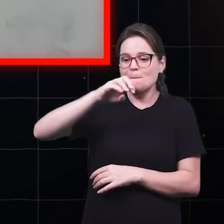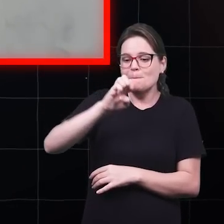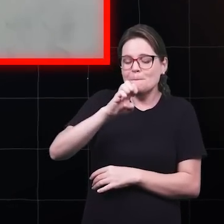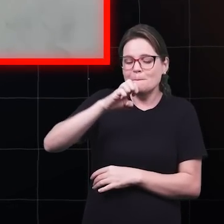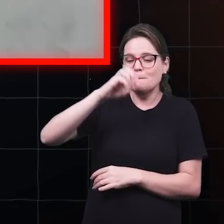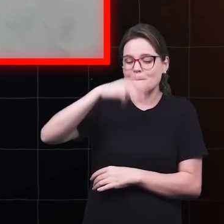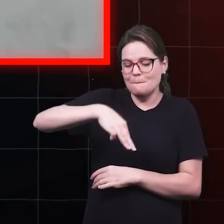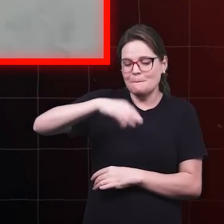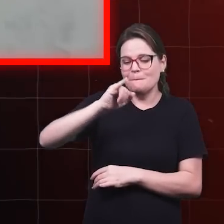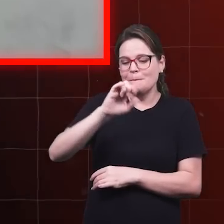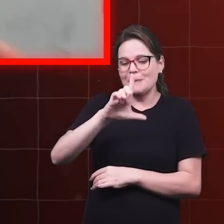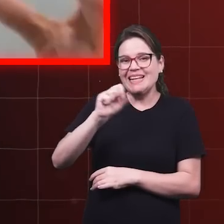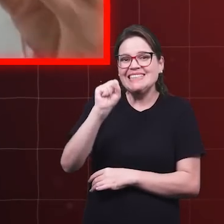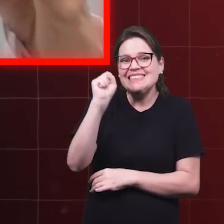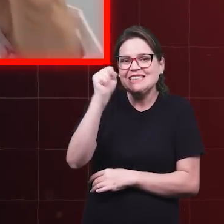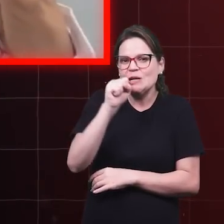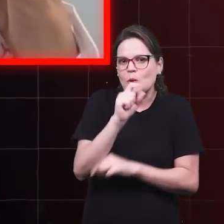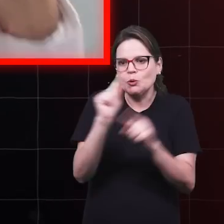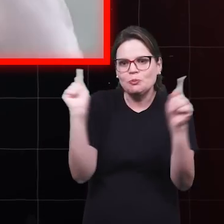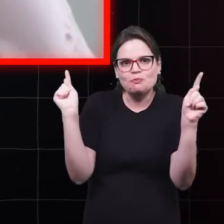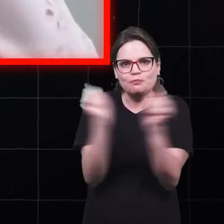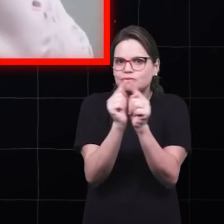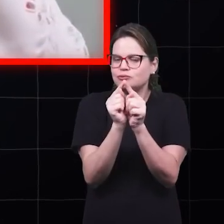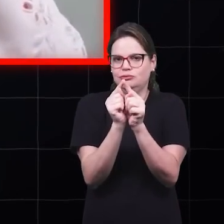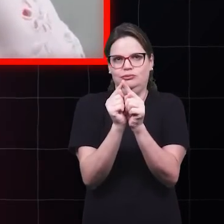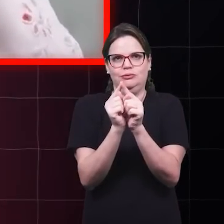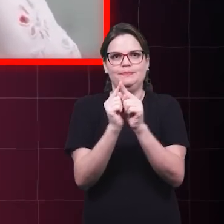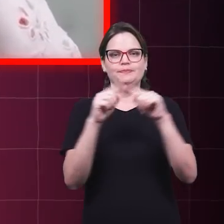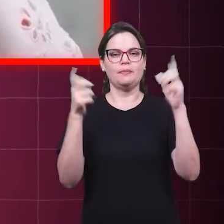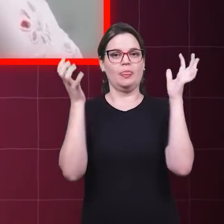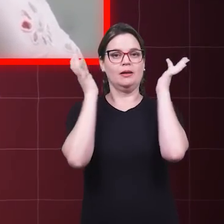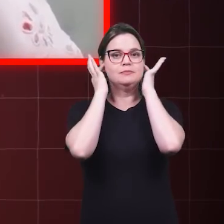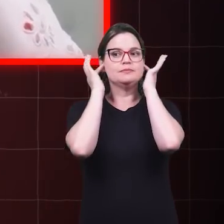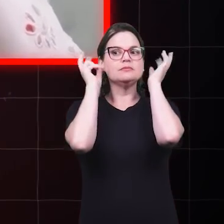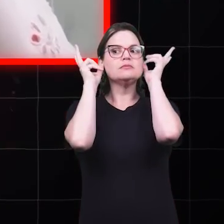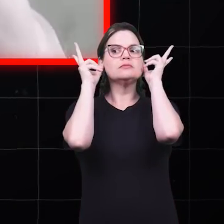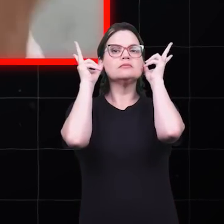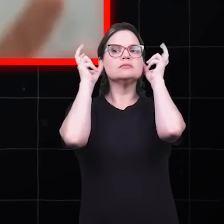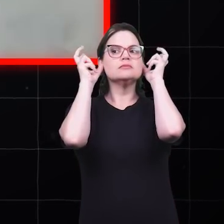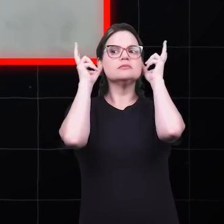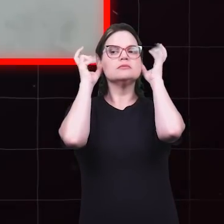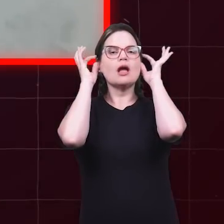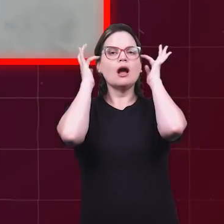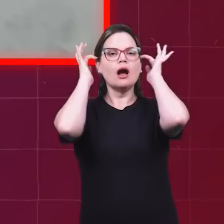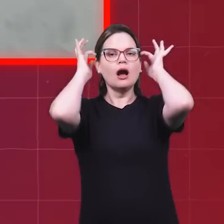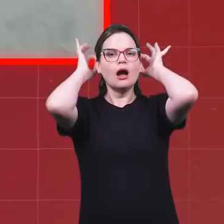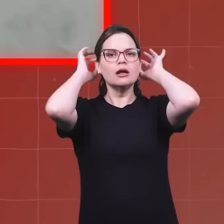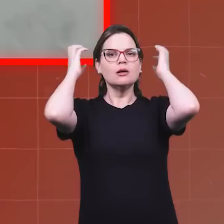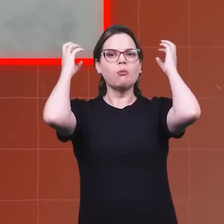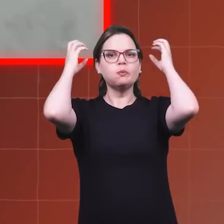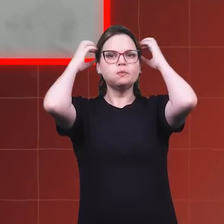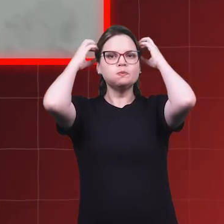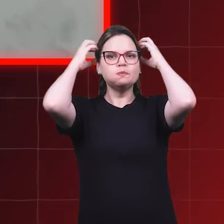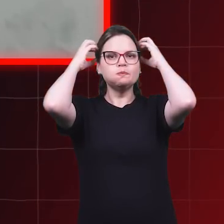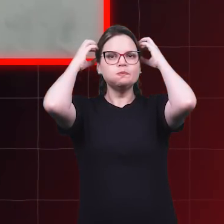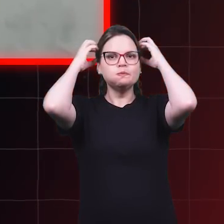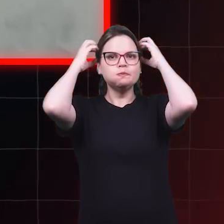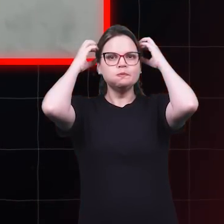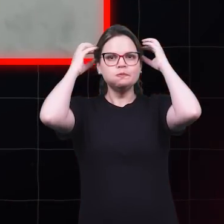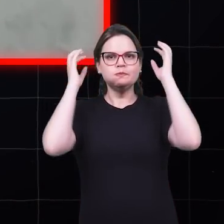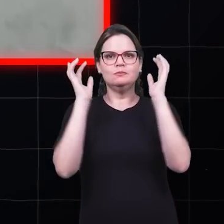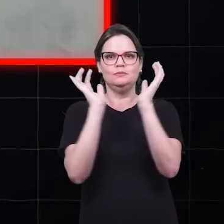milissegundos. E a memória auditiva, ela está logo acima aqui das suas orelhas, no que nós chamamos de